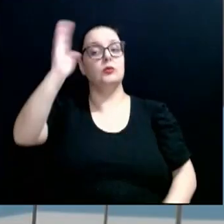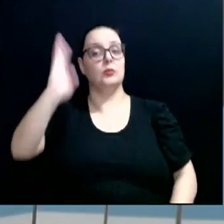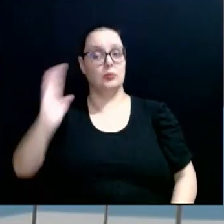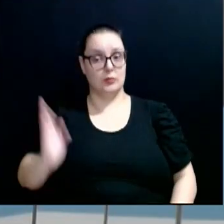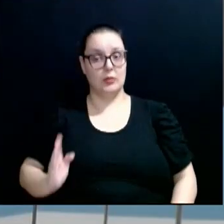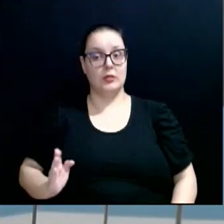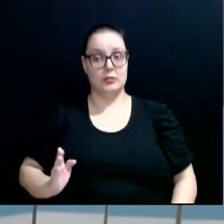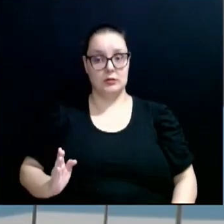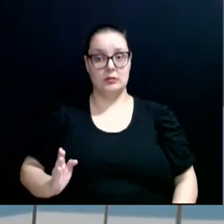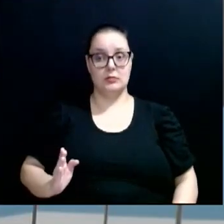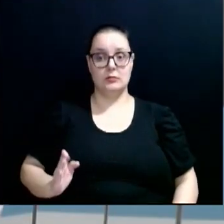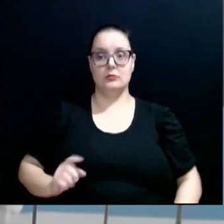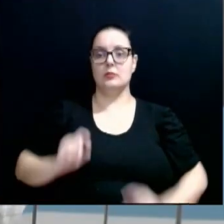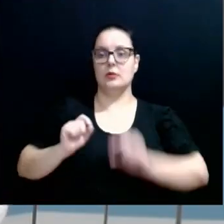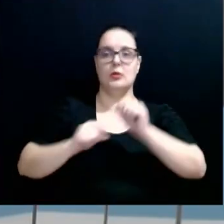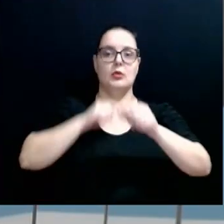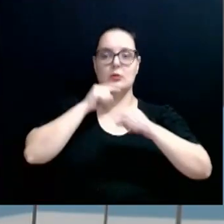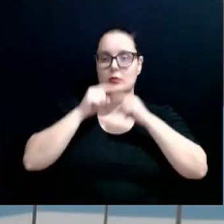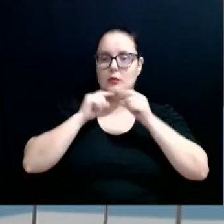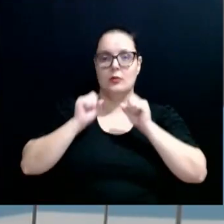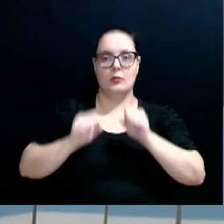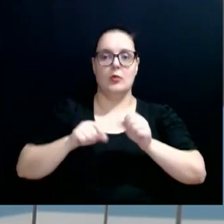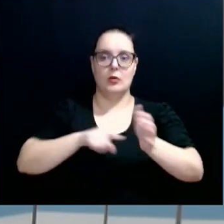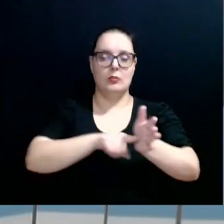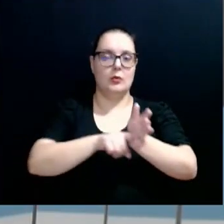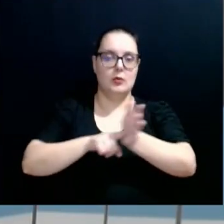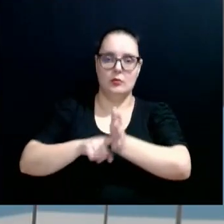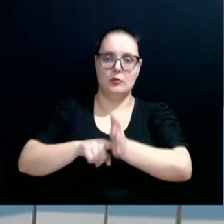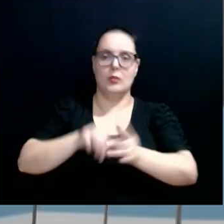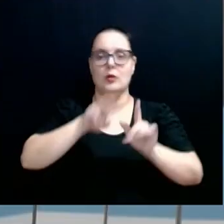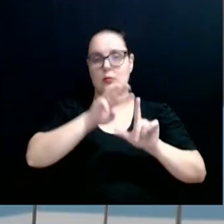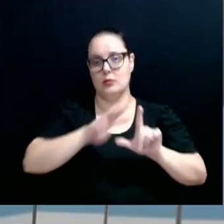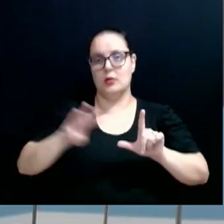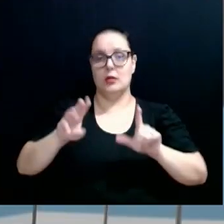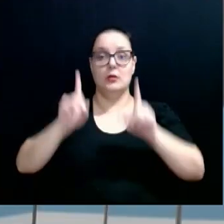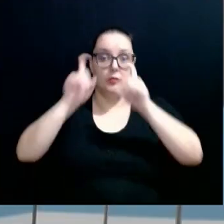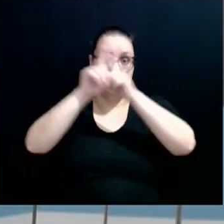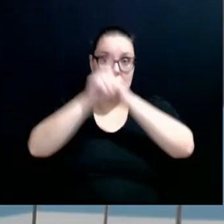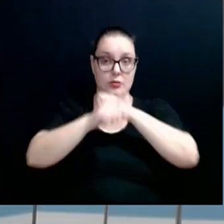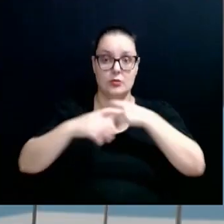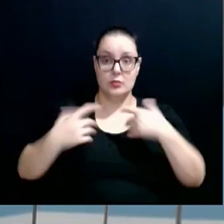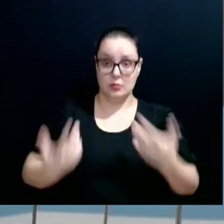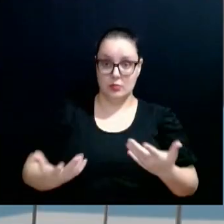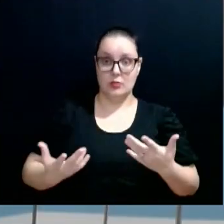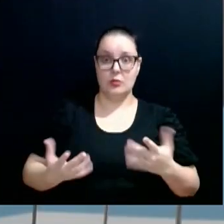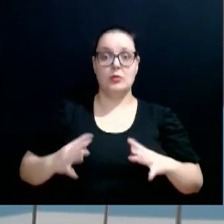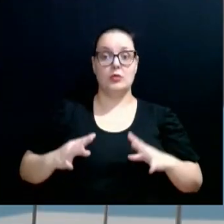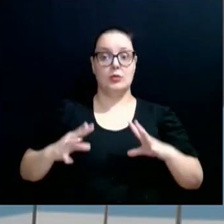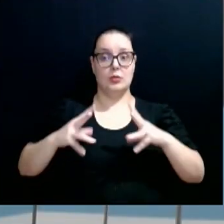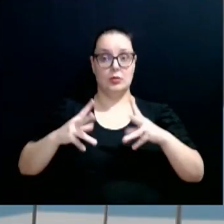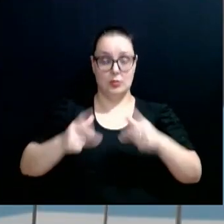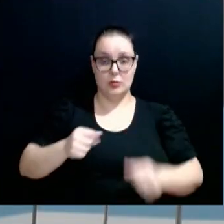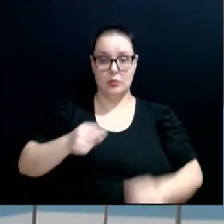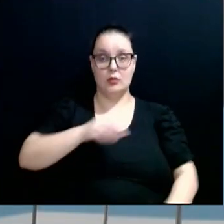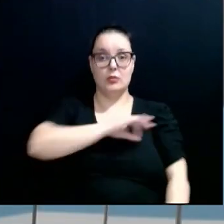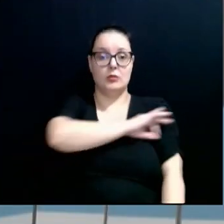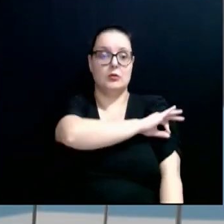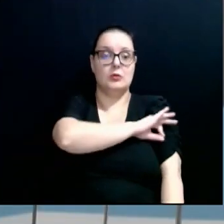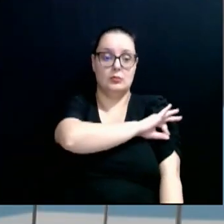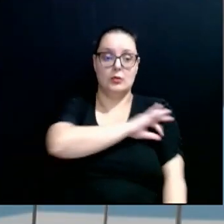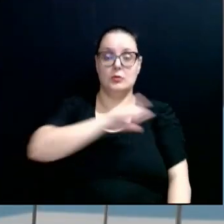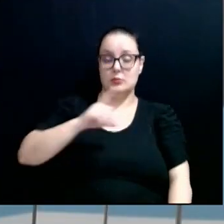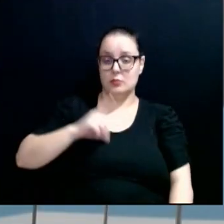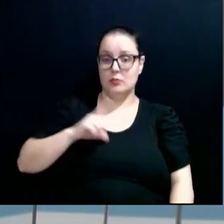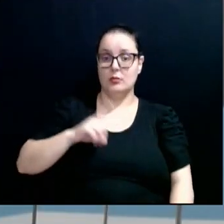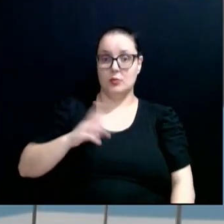qualquer dúvida pode pesquisar aí nos sites, né? A dificuldade que todas as prefeituras aí têm